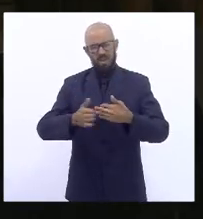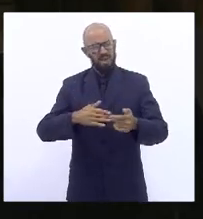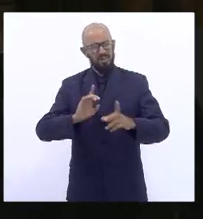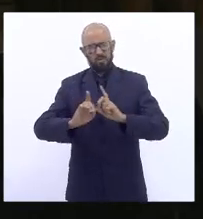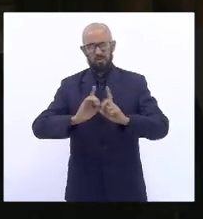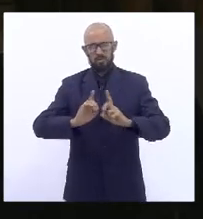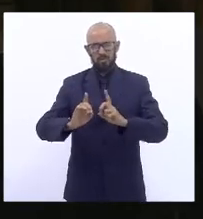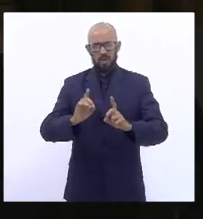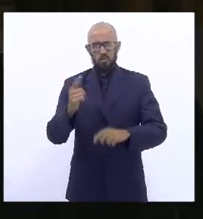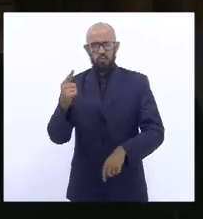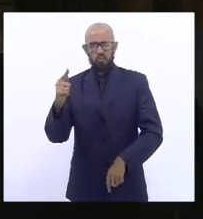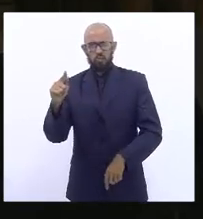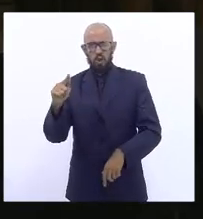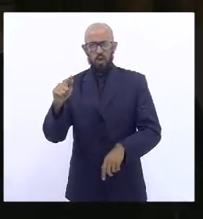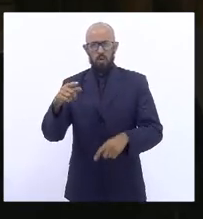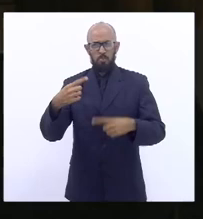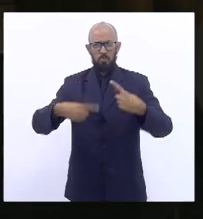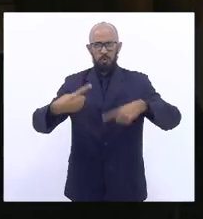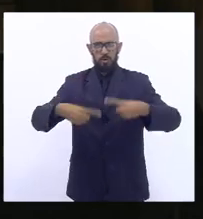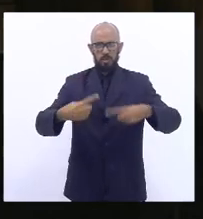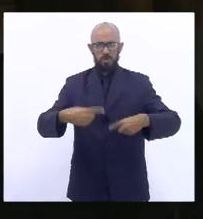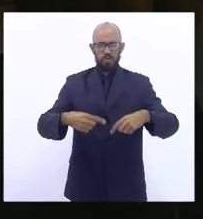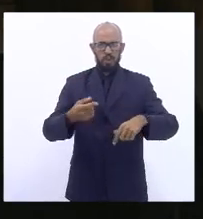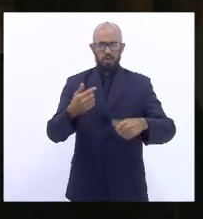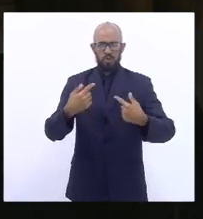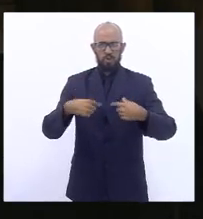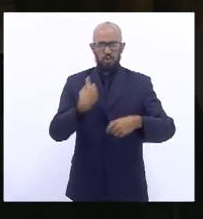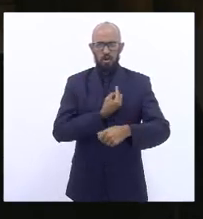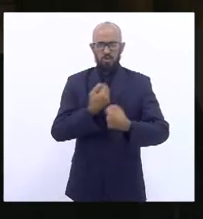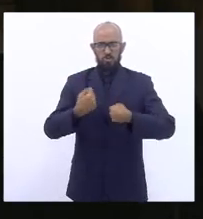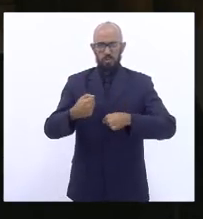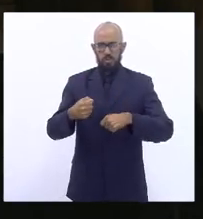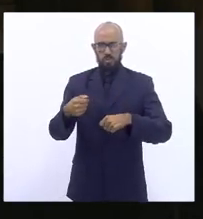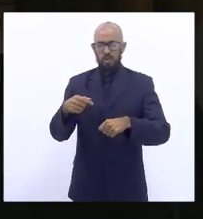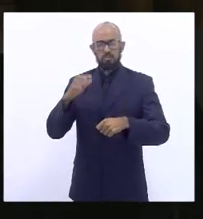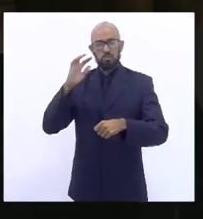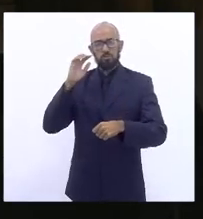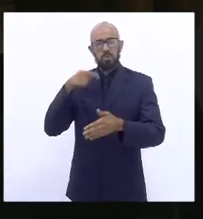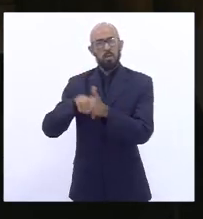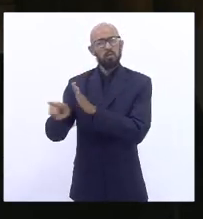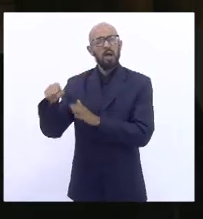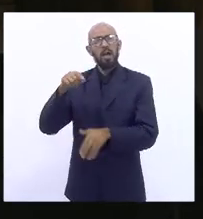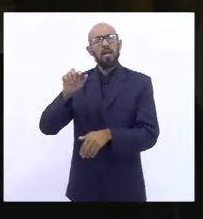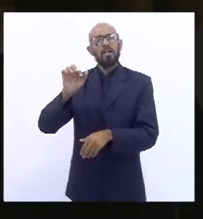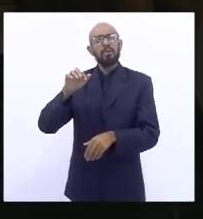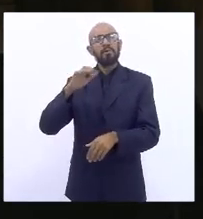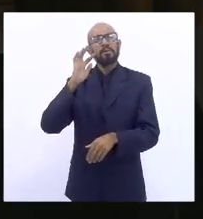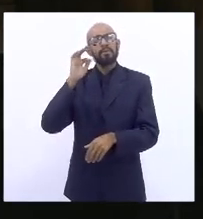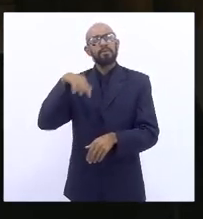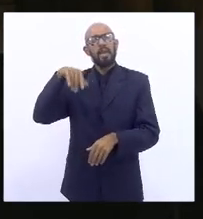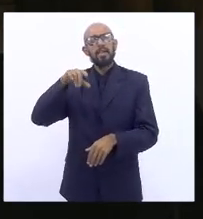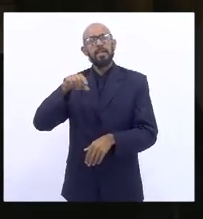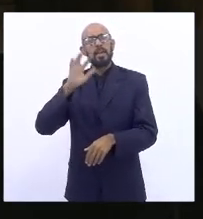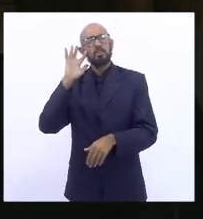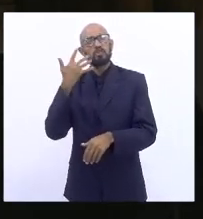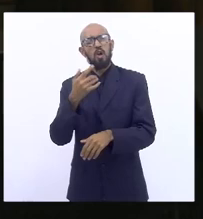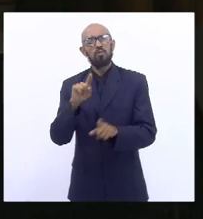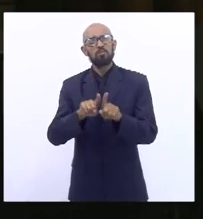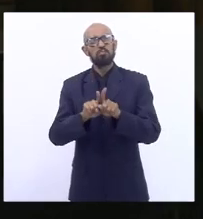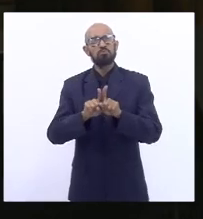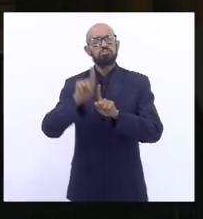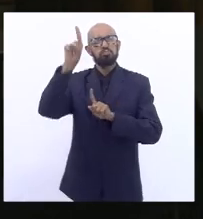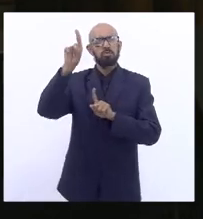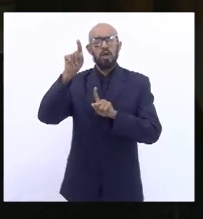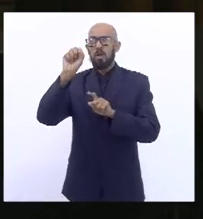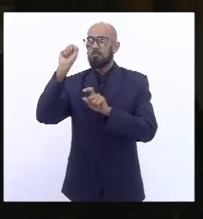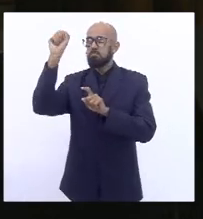nos cabe perguntar e questionar quem decide disparar os mísseis, quem decide expandir as alianças